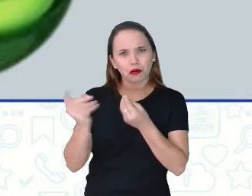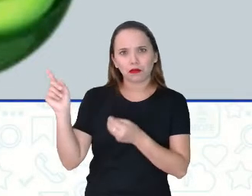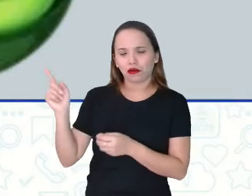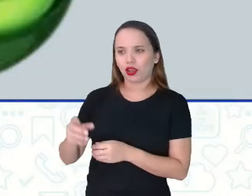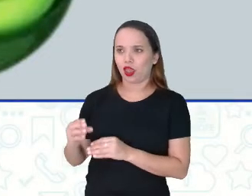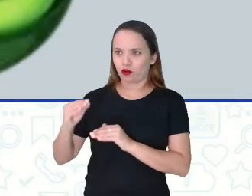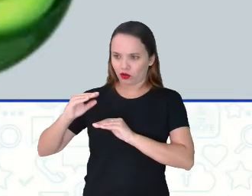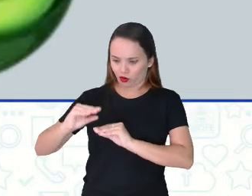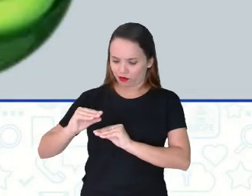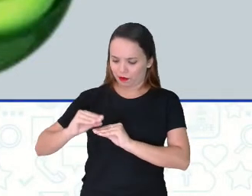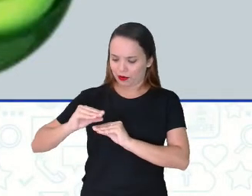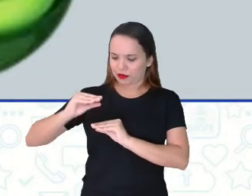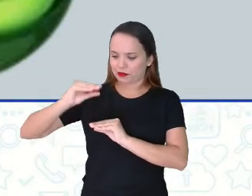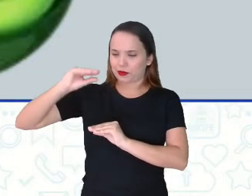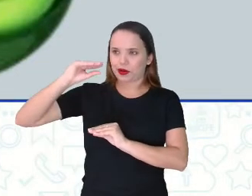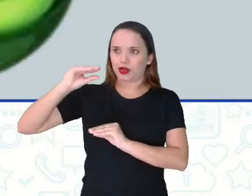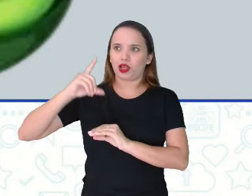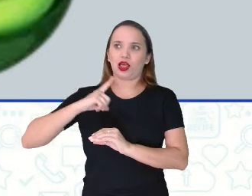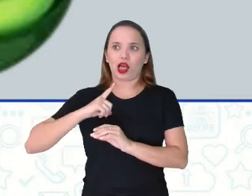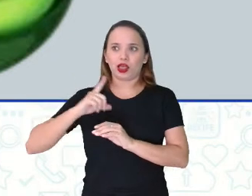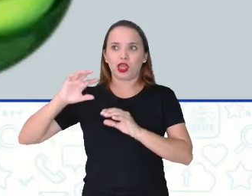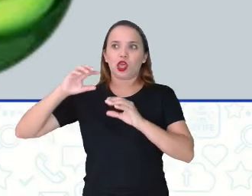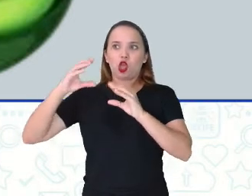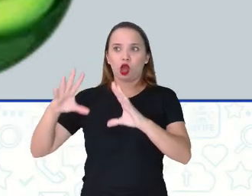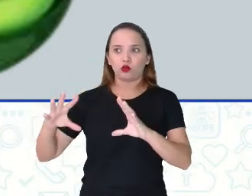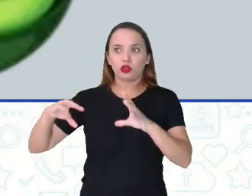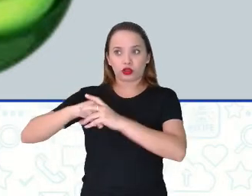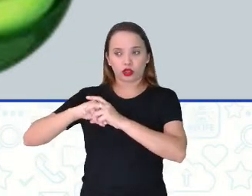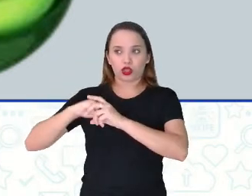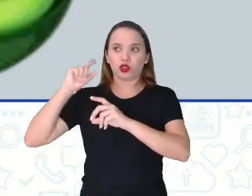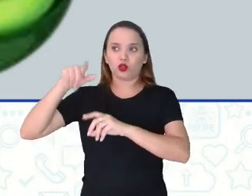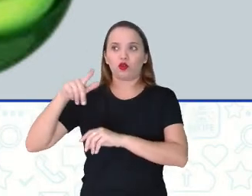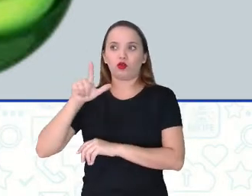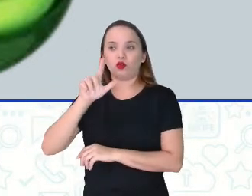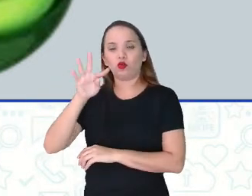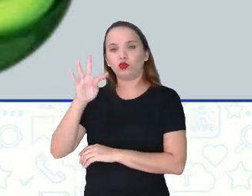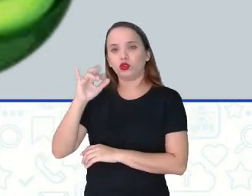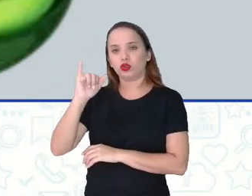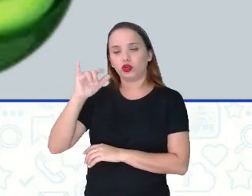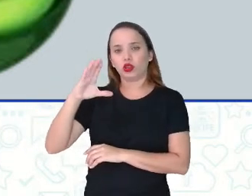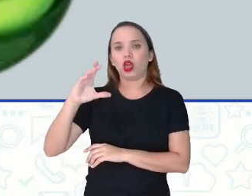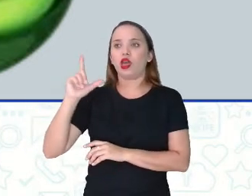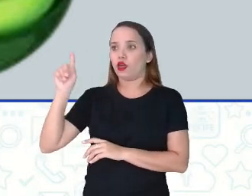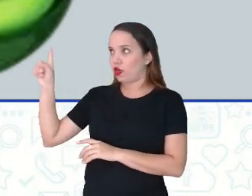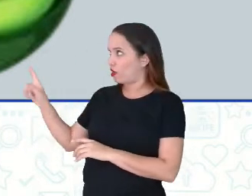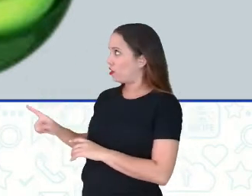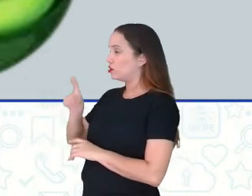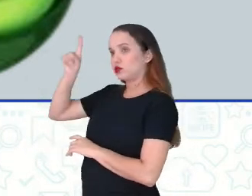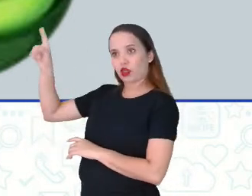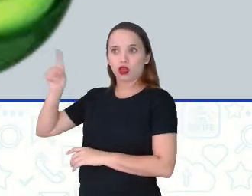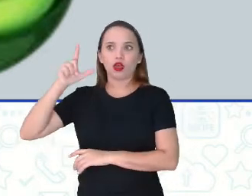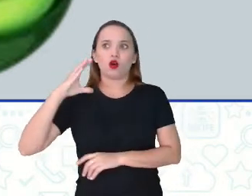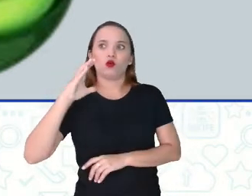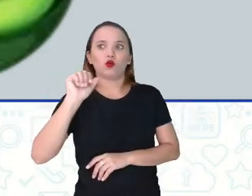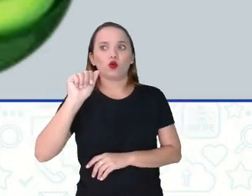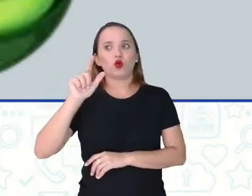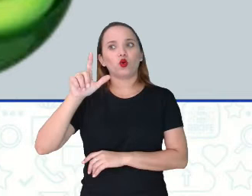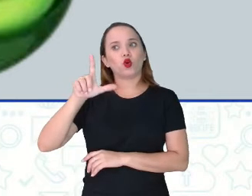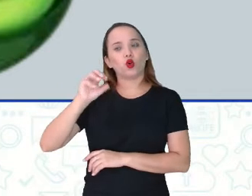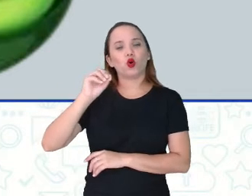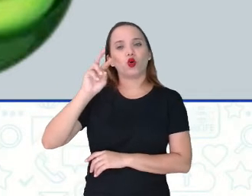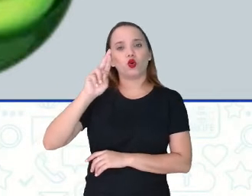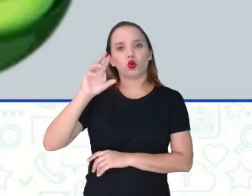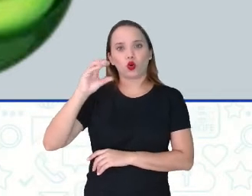membrana externa, membrana interna, isso aqui é um cloroplasto, não é? Que fica na célula vegetal. E aqui